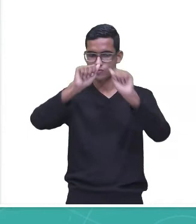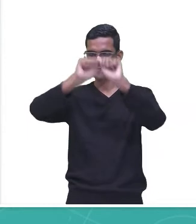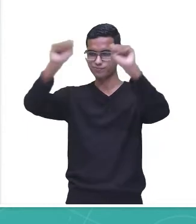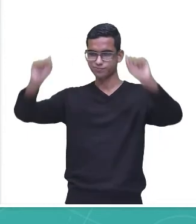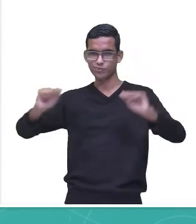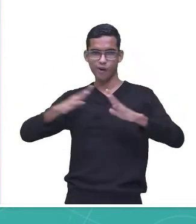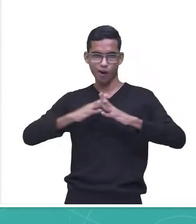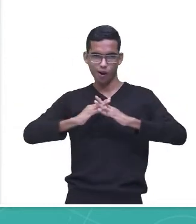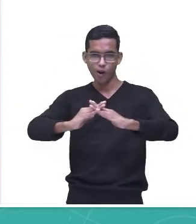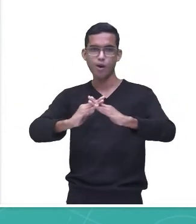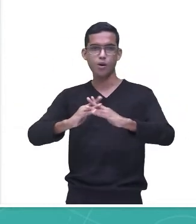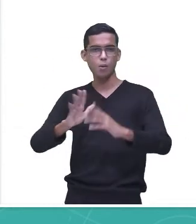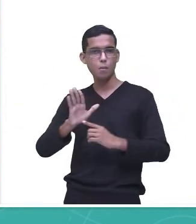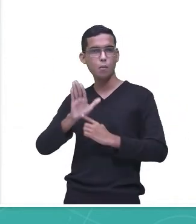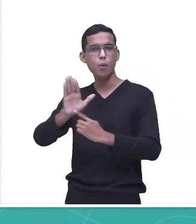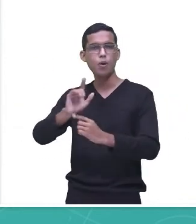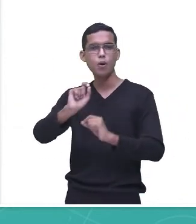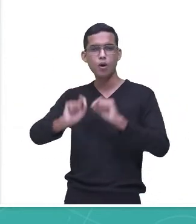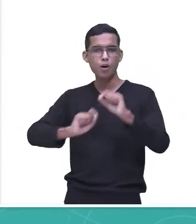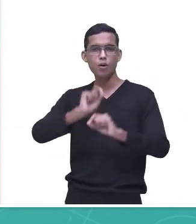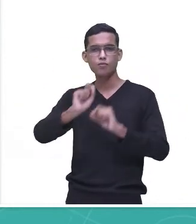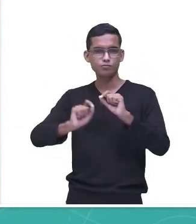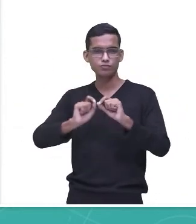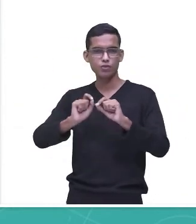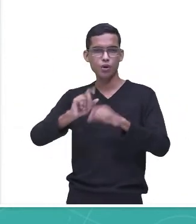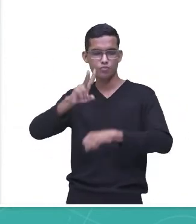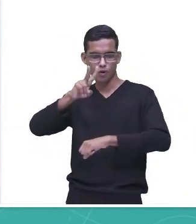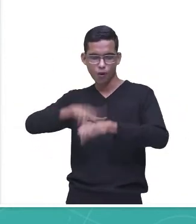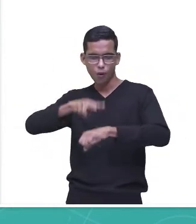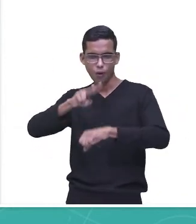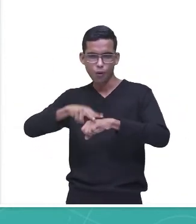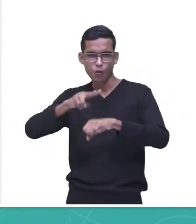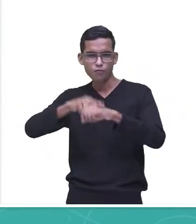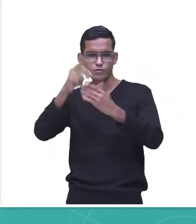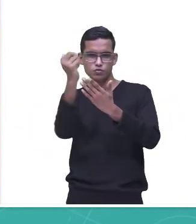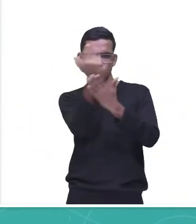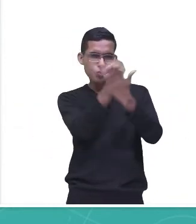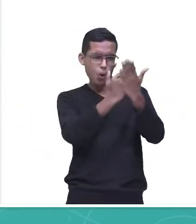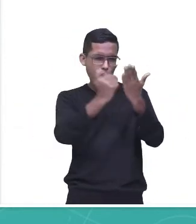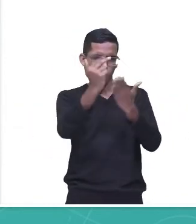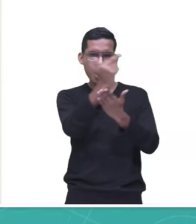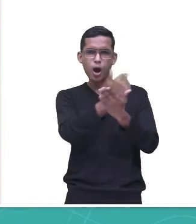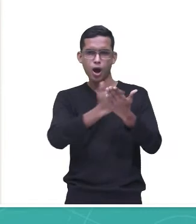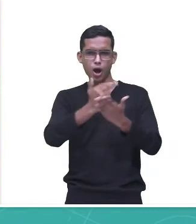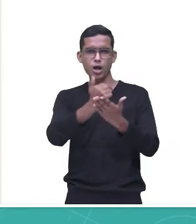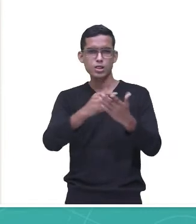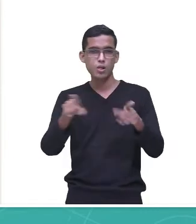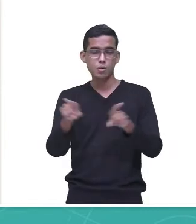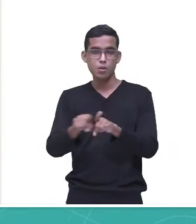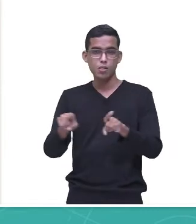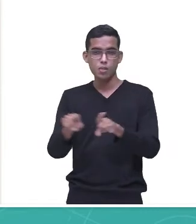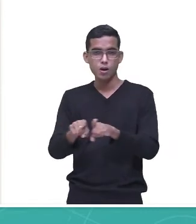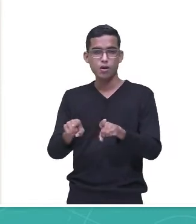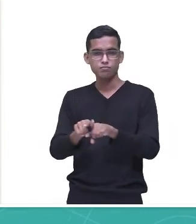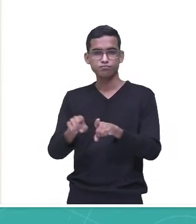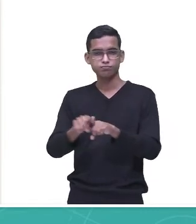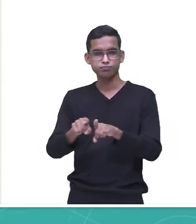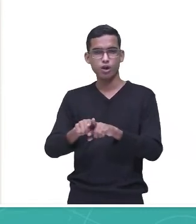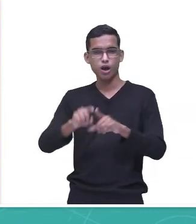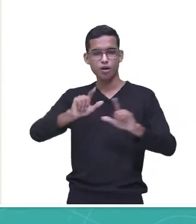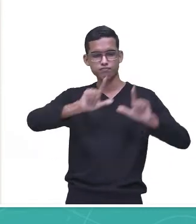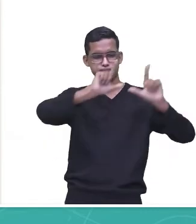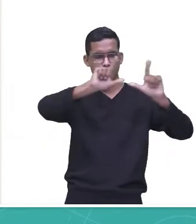afrescos e vitrais. De toda forma, ela buscou transmitir o mesmo naturalismo e simbolismo